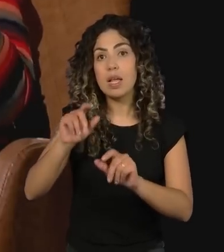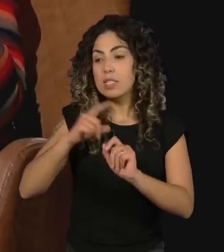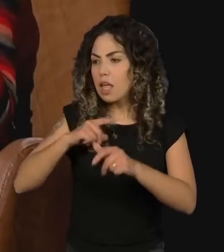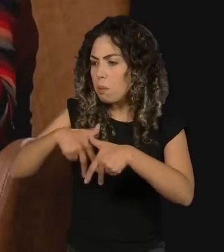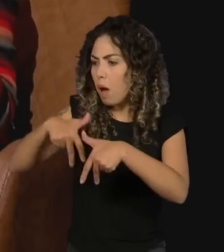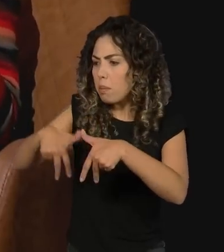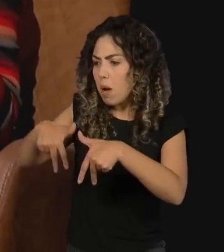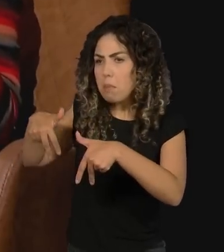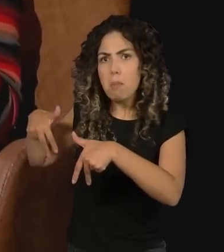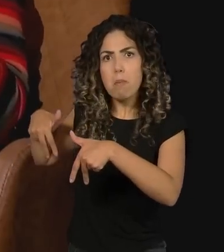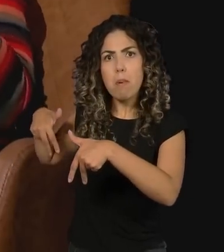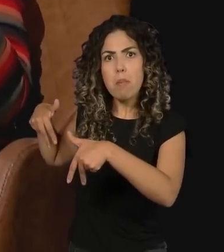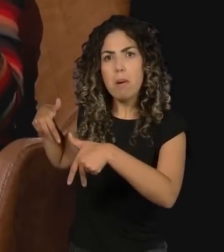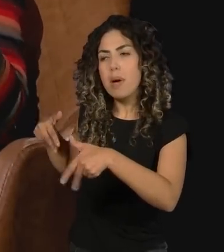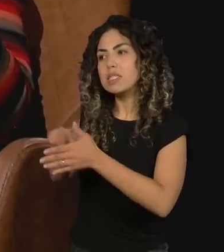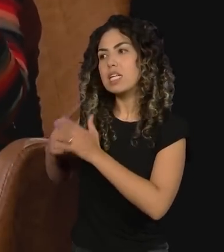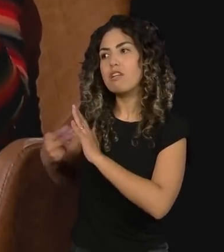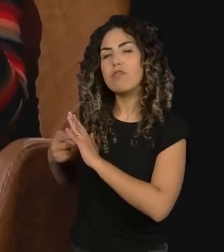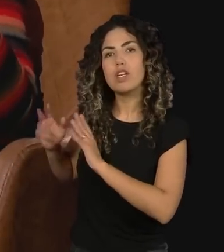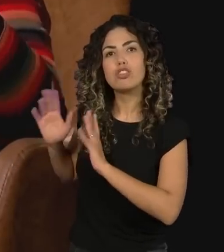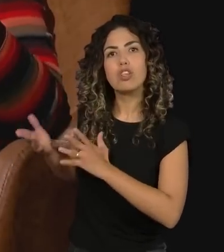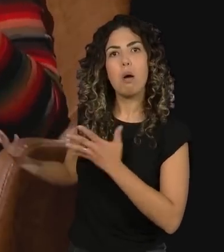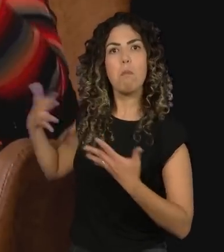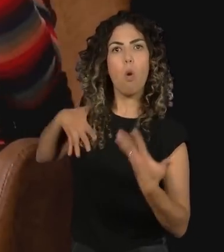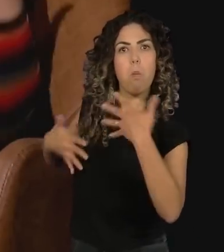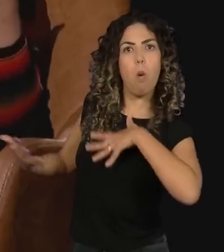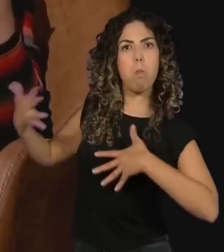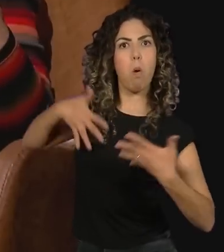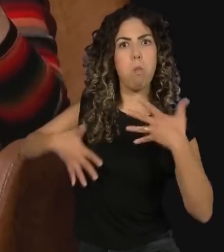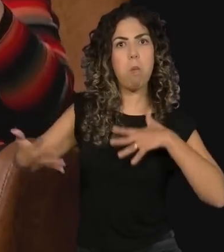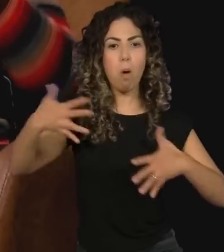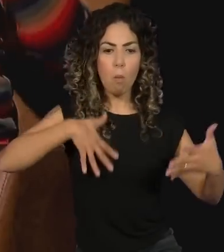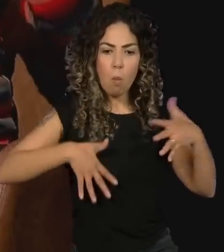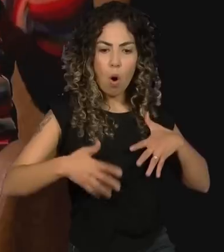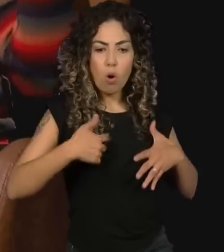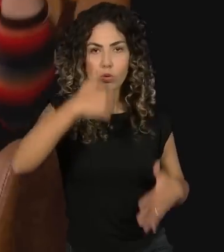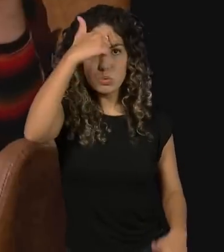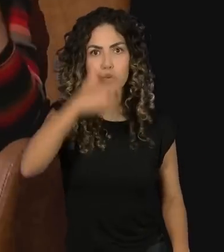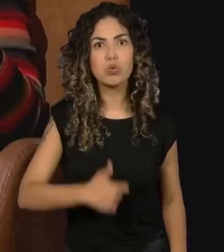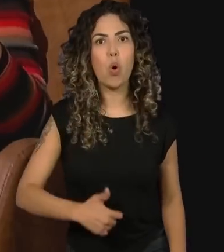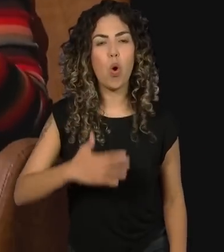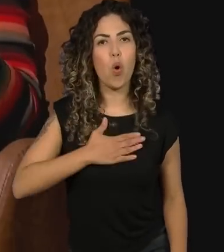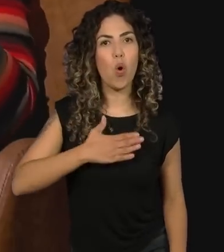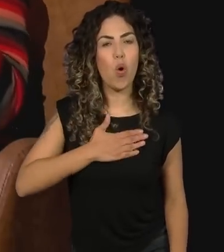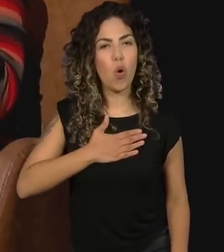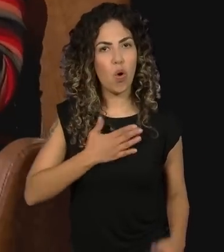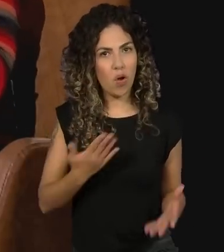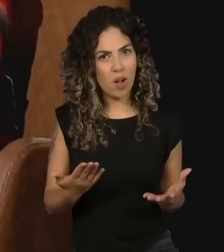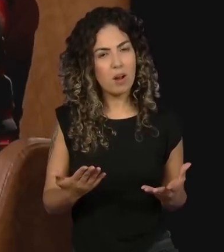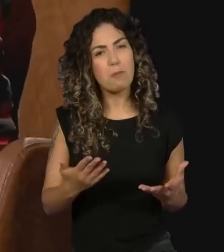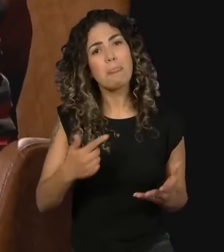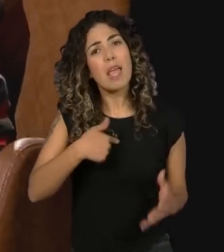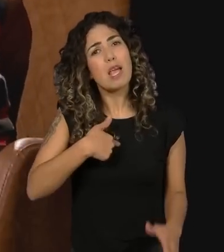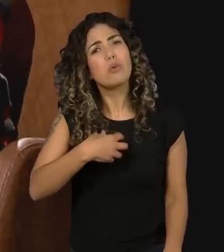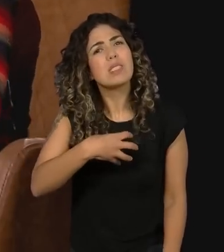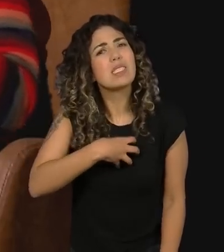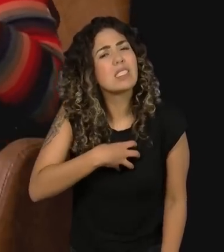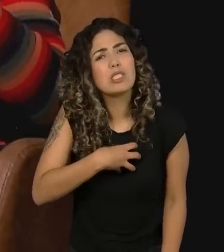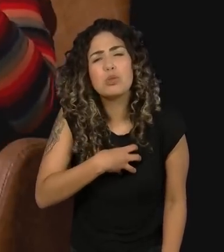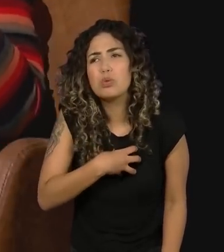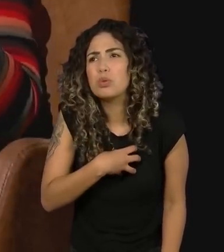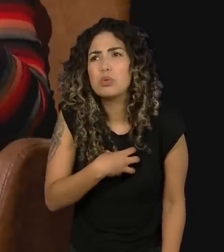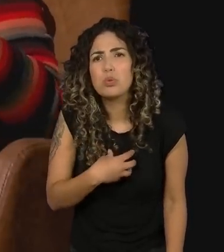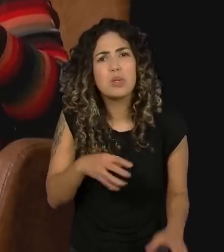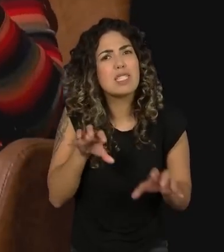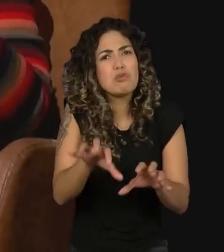os amores que ele tinha vivido na vida. Isso formava ele, era o que ele era. Eu tenho essa sensação nítida que